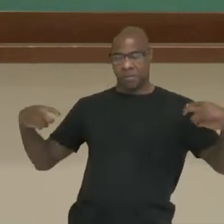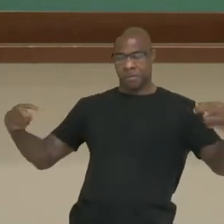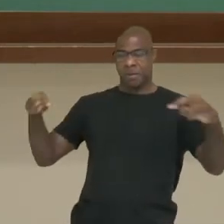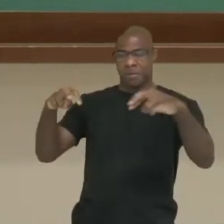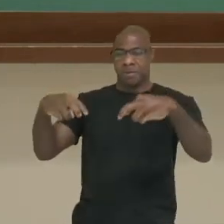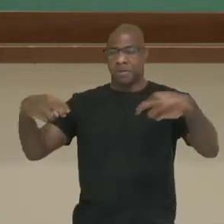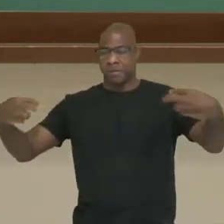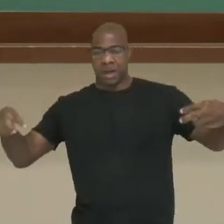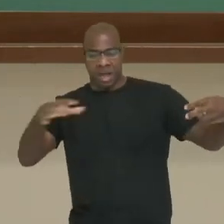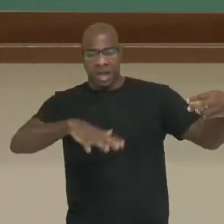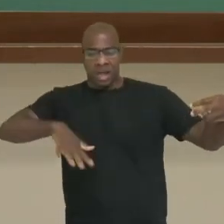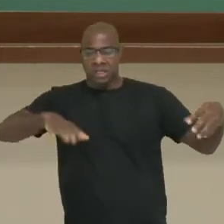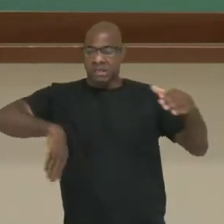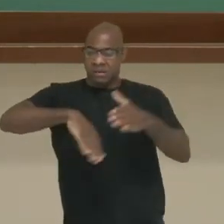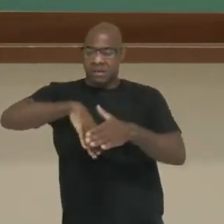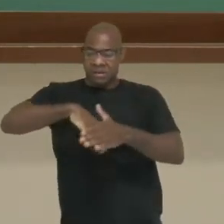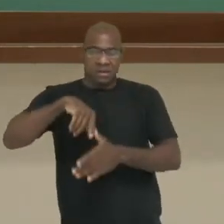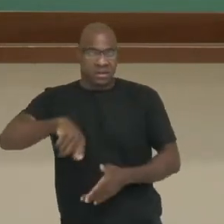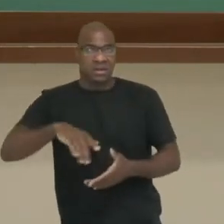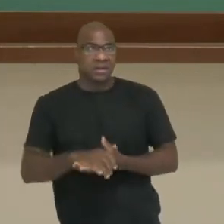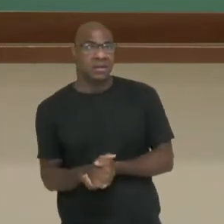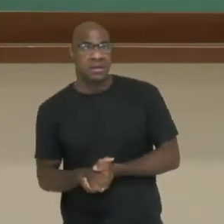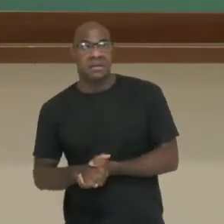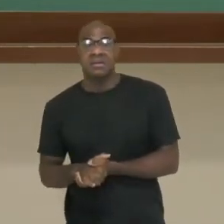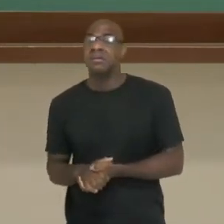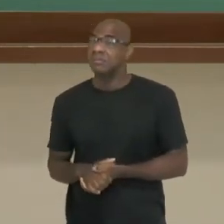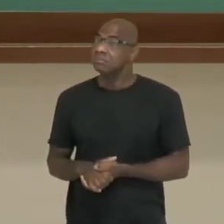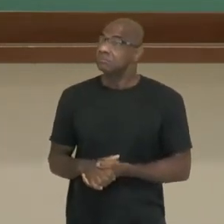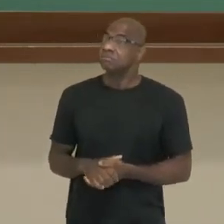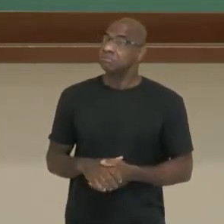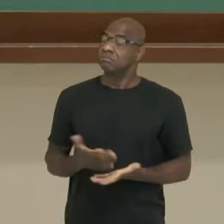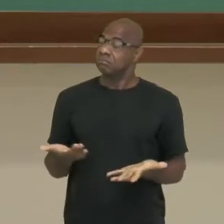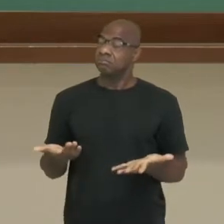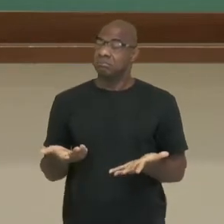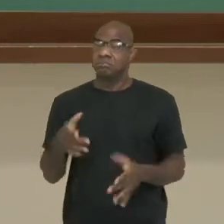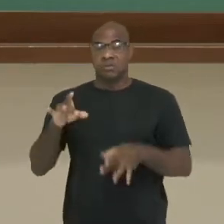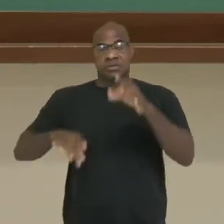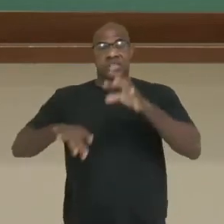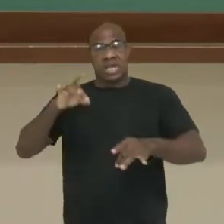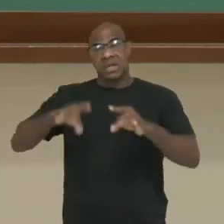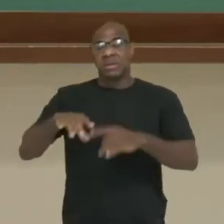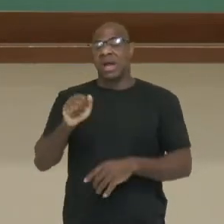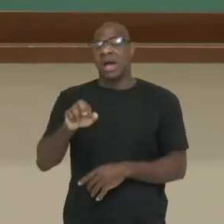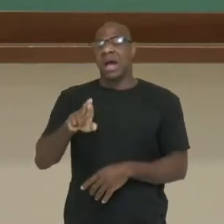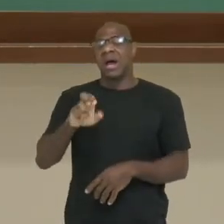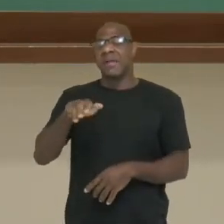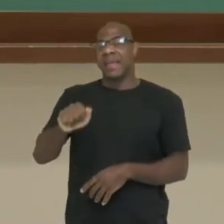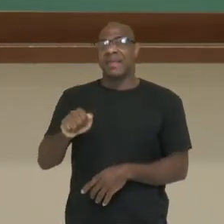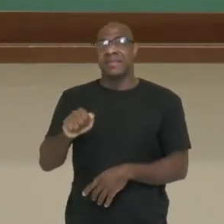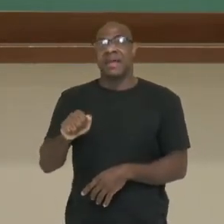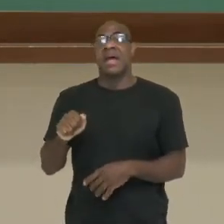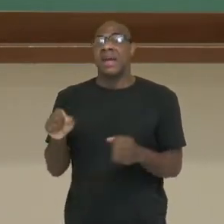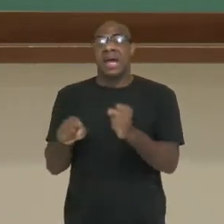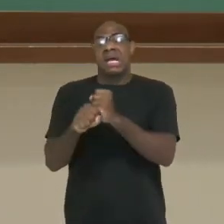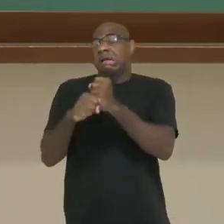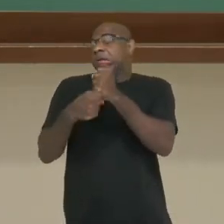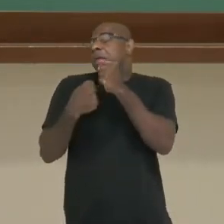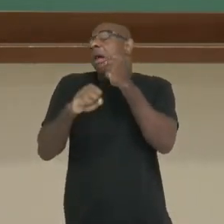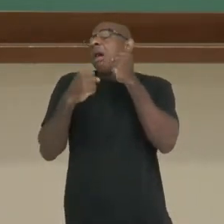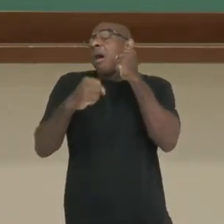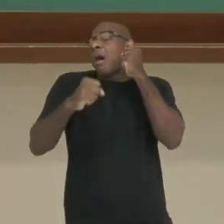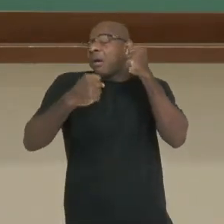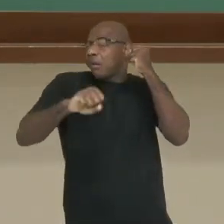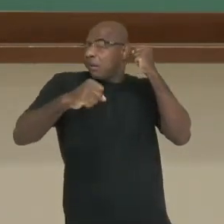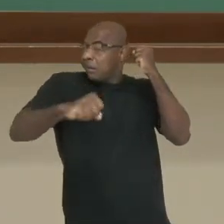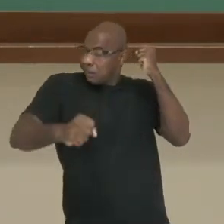o campo de futebol, né? Então o teatro de arena era assim, era um espaço muito grande, gigantesco,